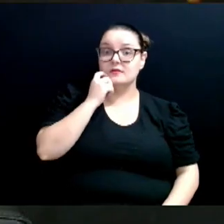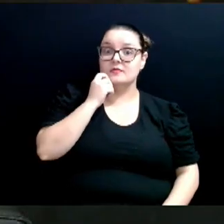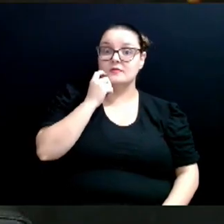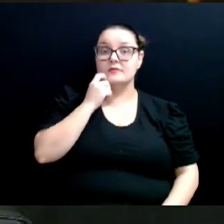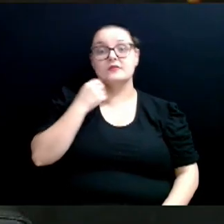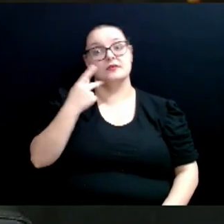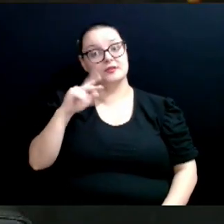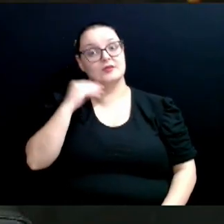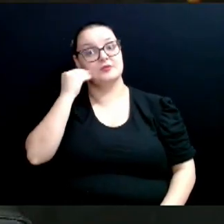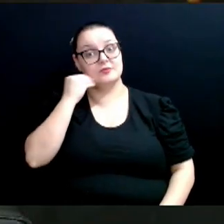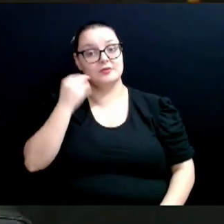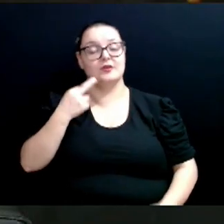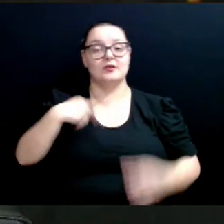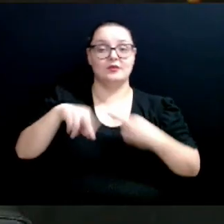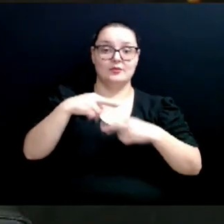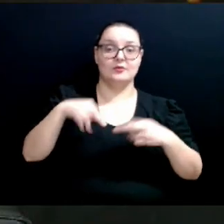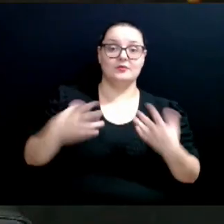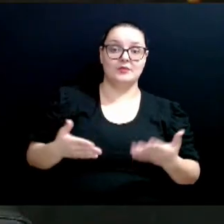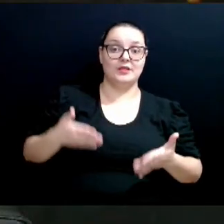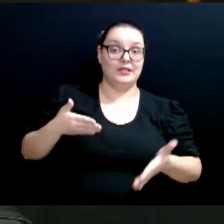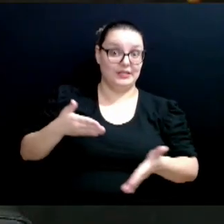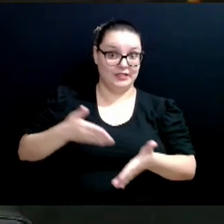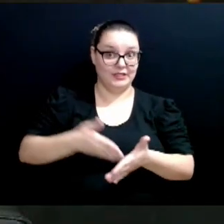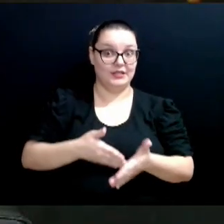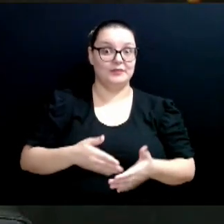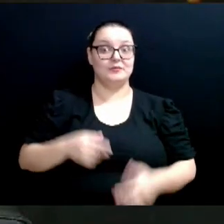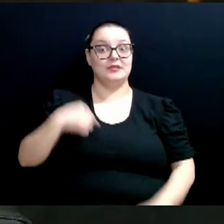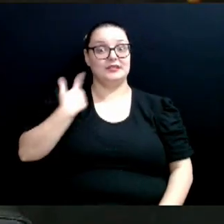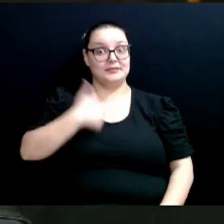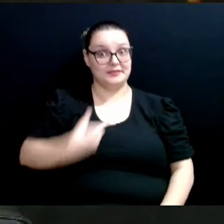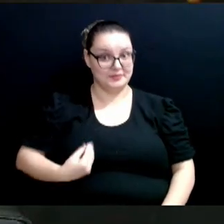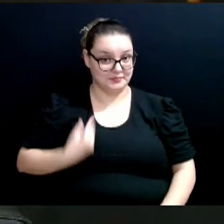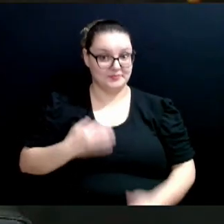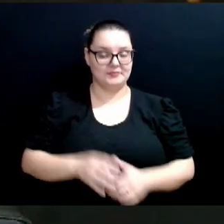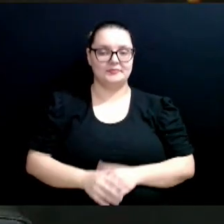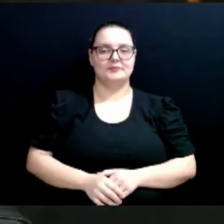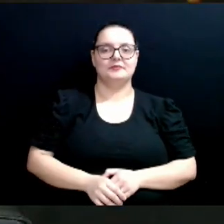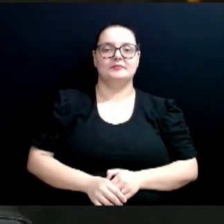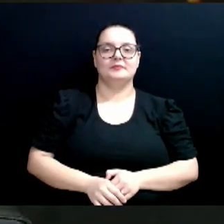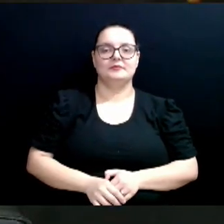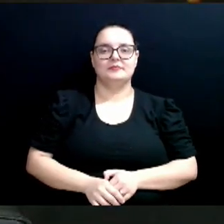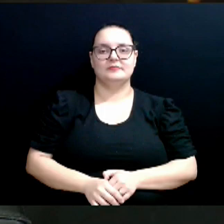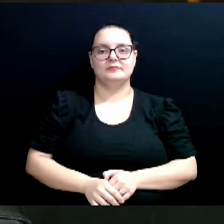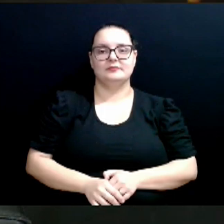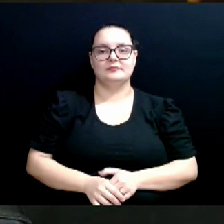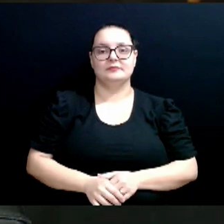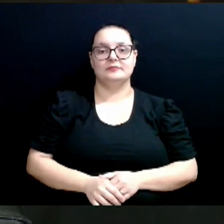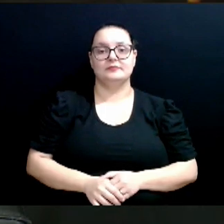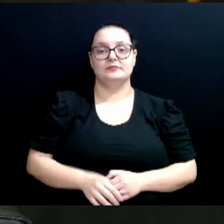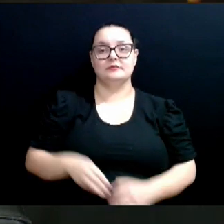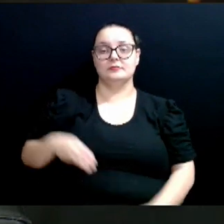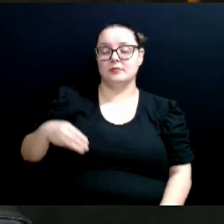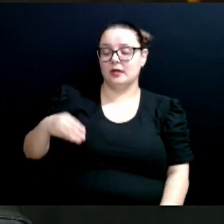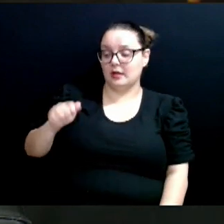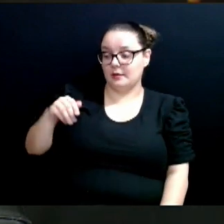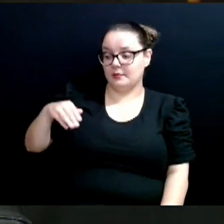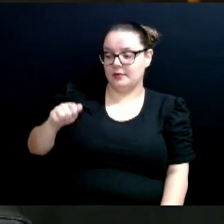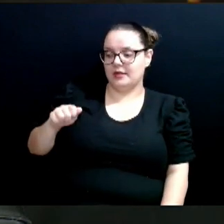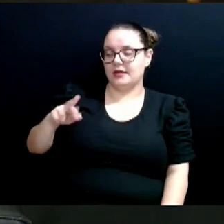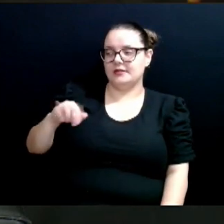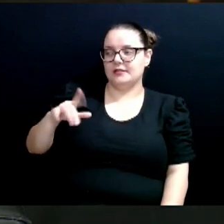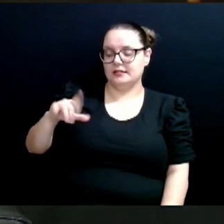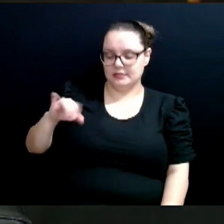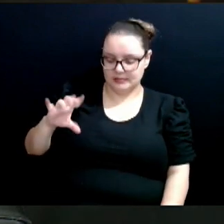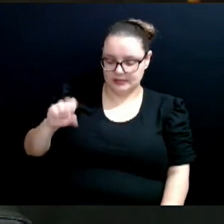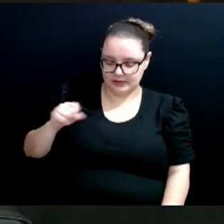referente a limite nessa nossa vida, né? Vamos lá, então. Olha só, Marilis, no trabalho que você pontuou, né? É uma situação